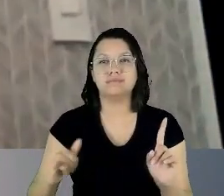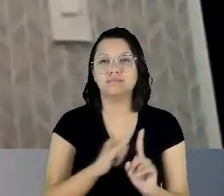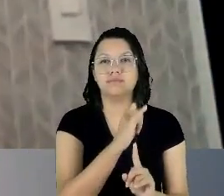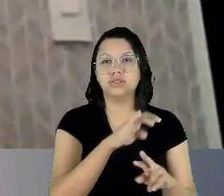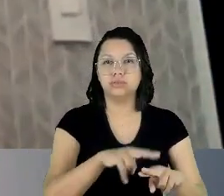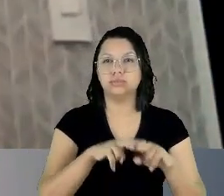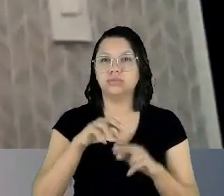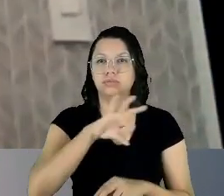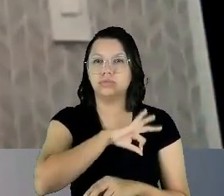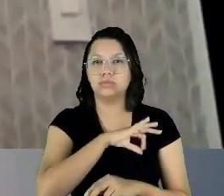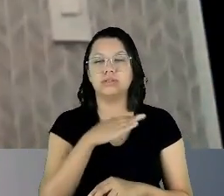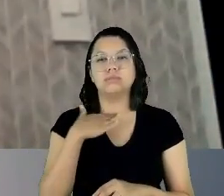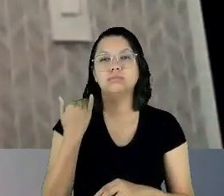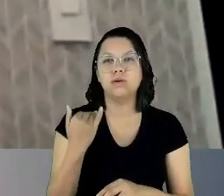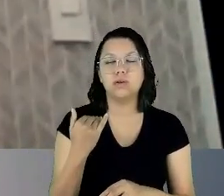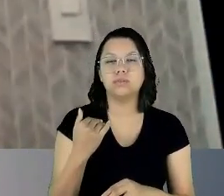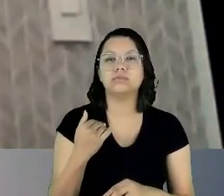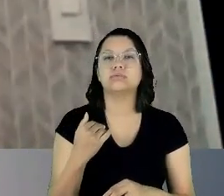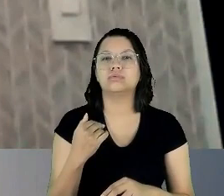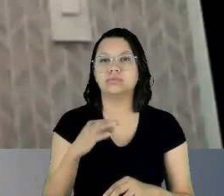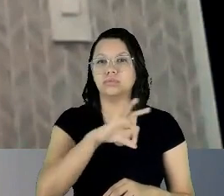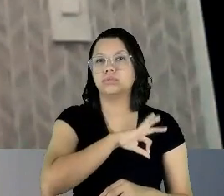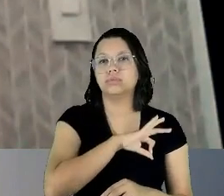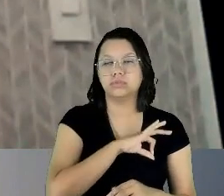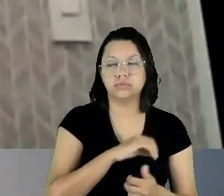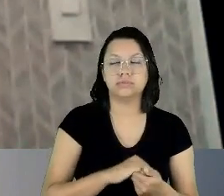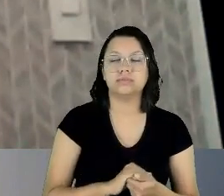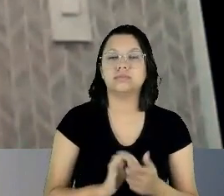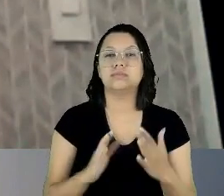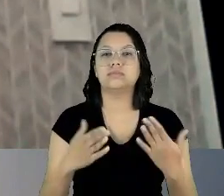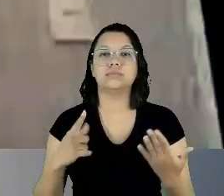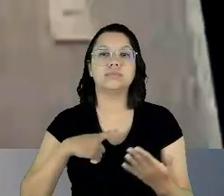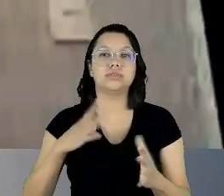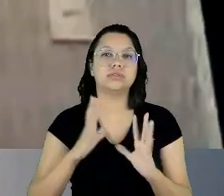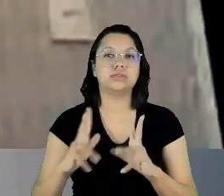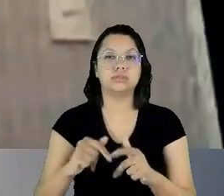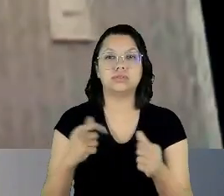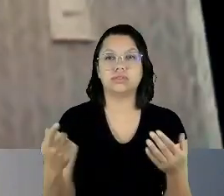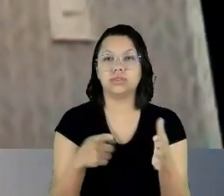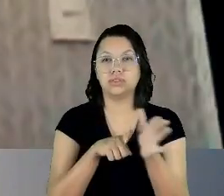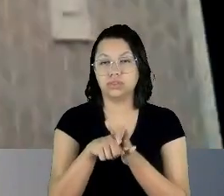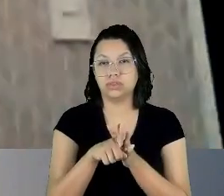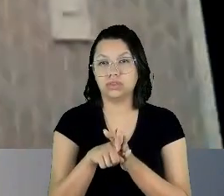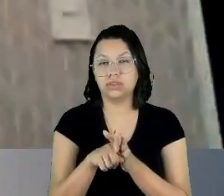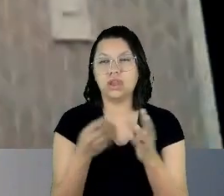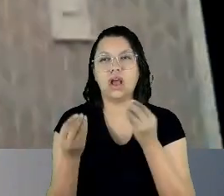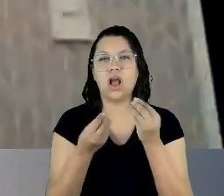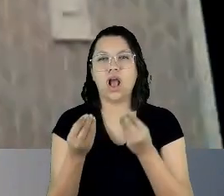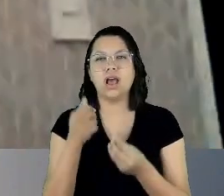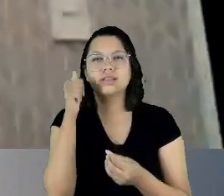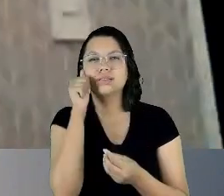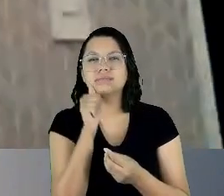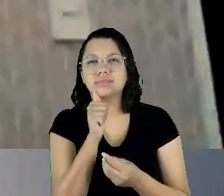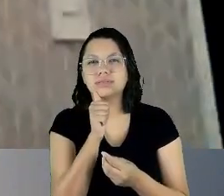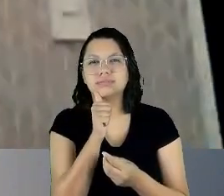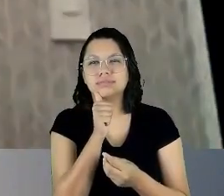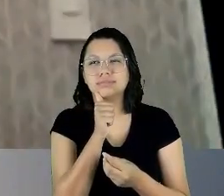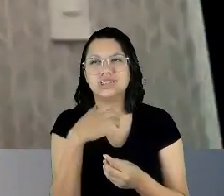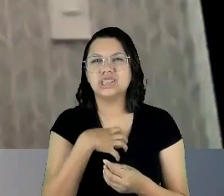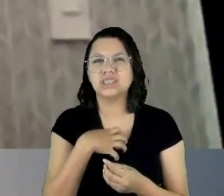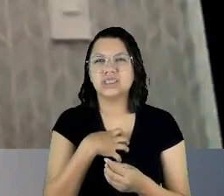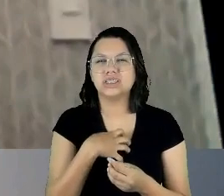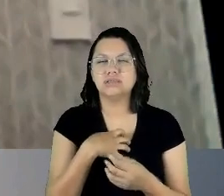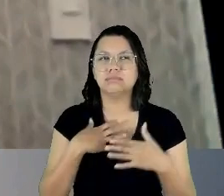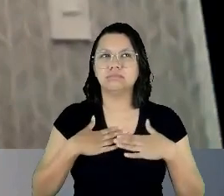pela polícia, assassinados pelas polícias. Então a gente tem todas essas questões, e aí como que essas mulheres elas vão se